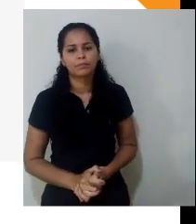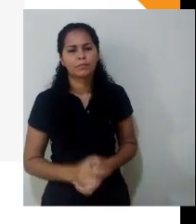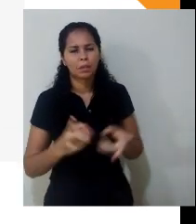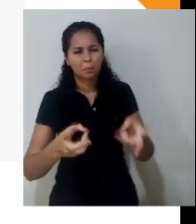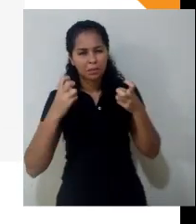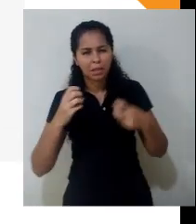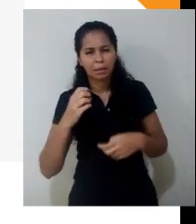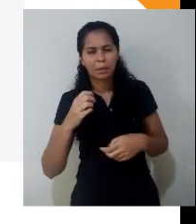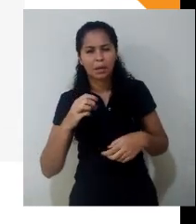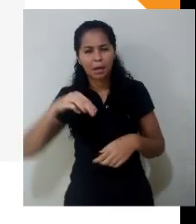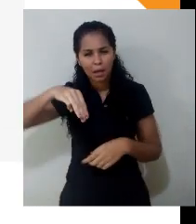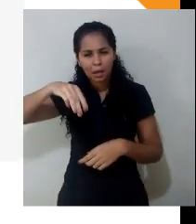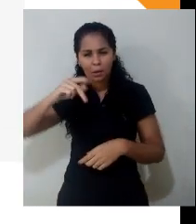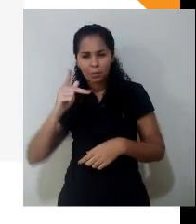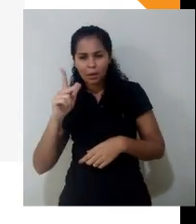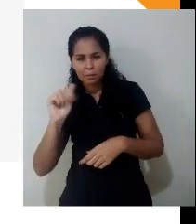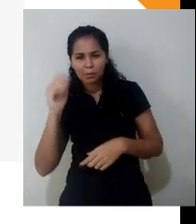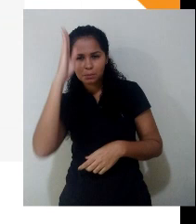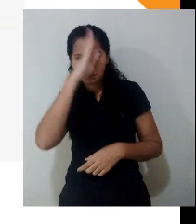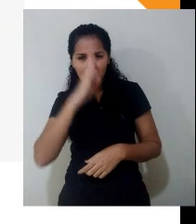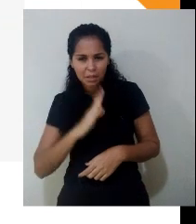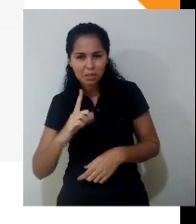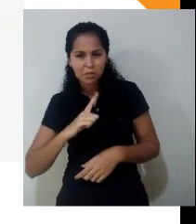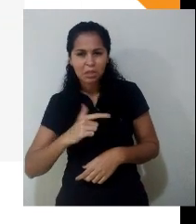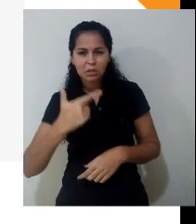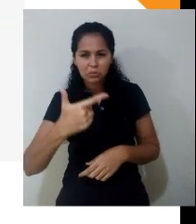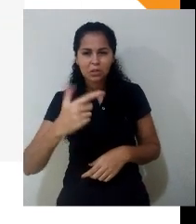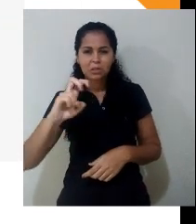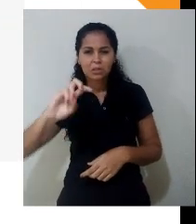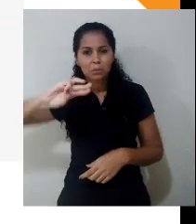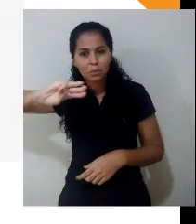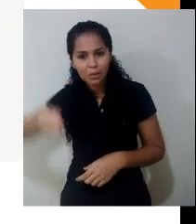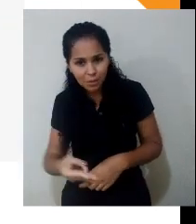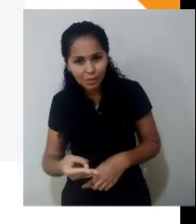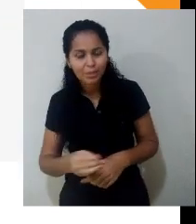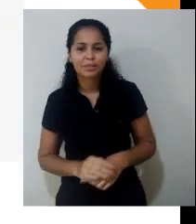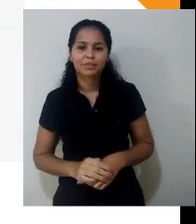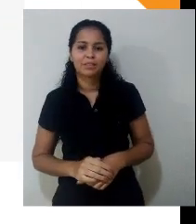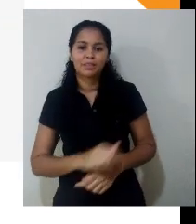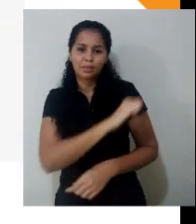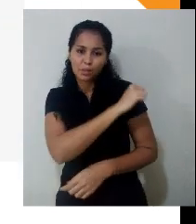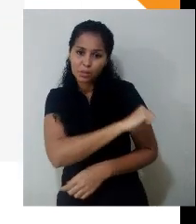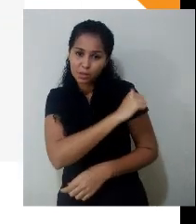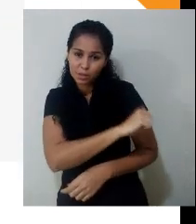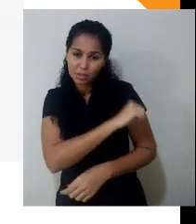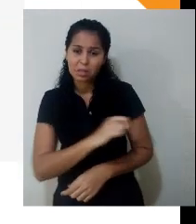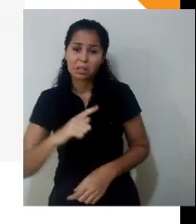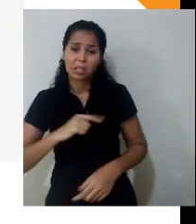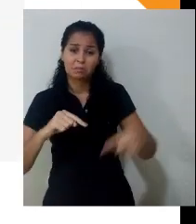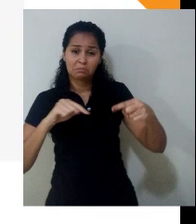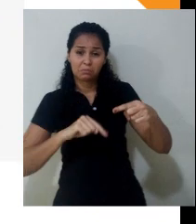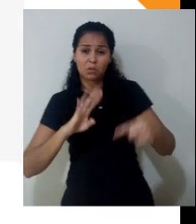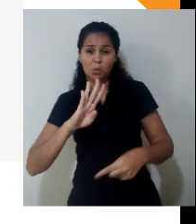O mapa do Brasil tem um denominador de 25 milhões e o mapa do Rio de Janeiro tem o denominador de 4